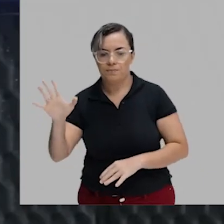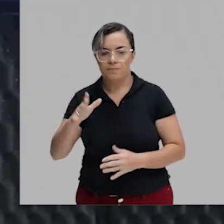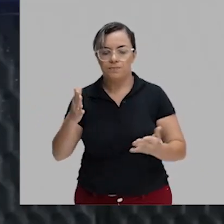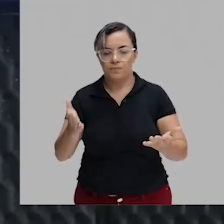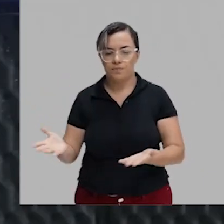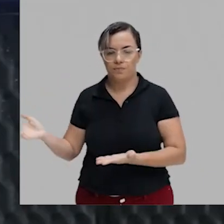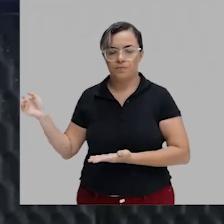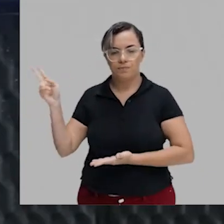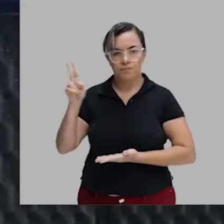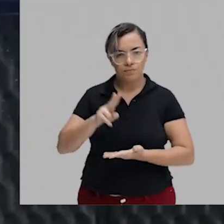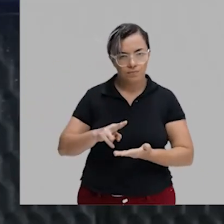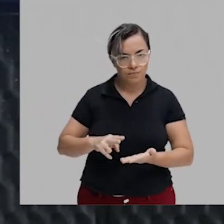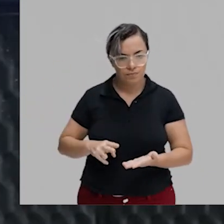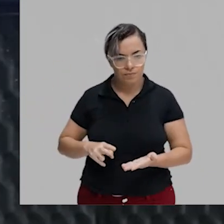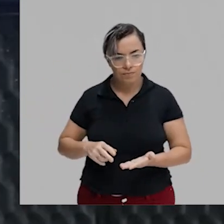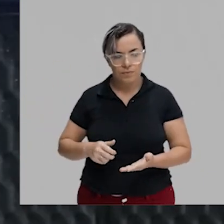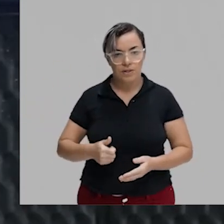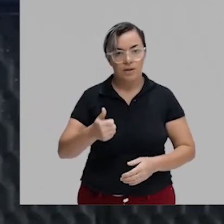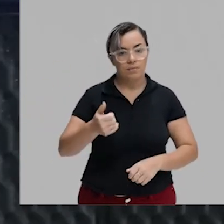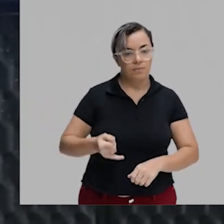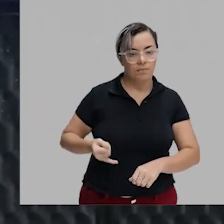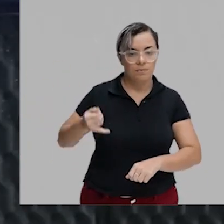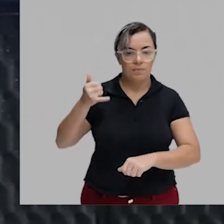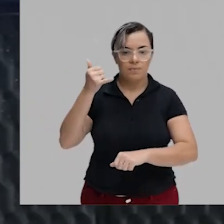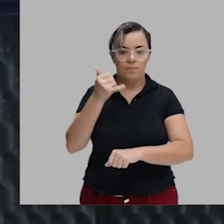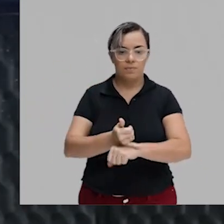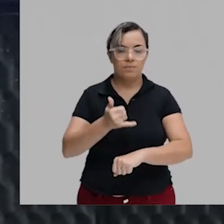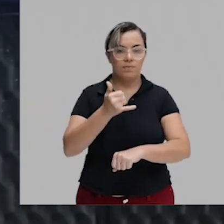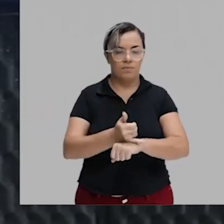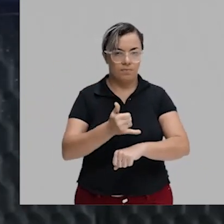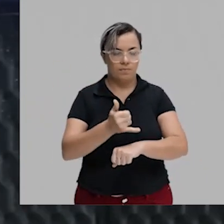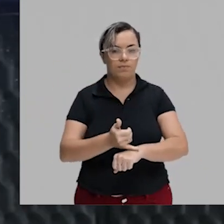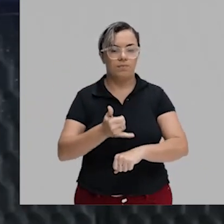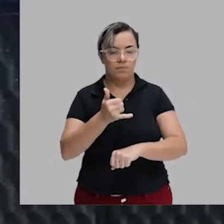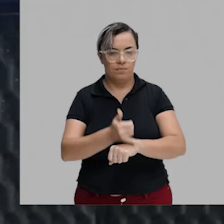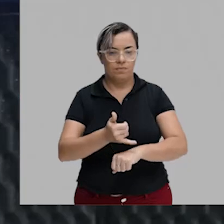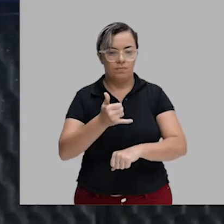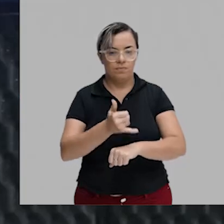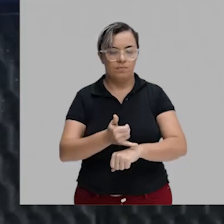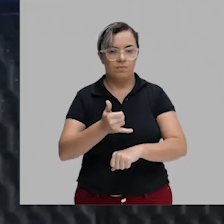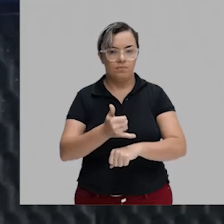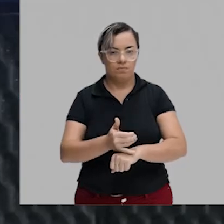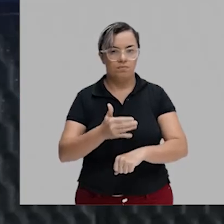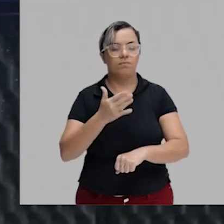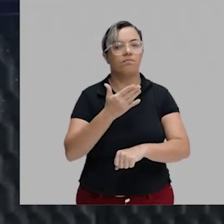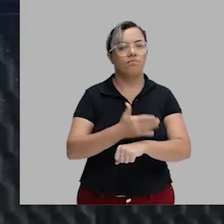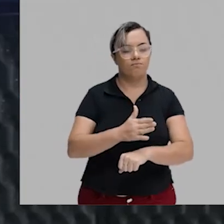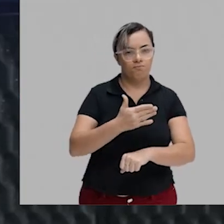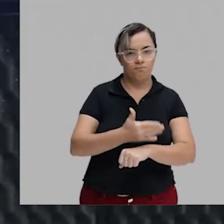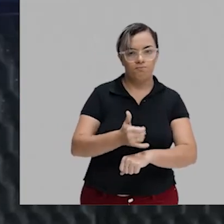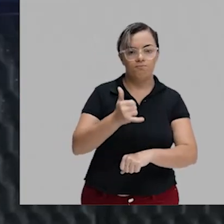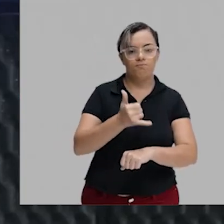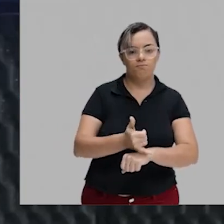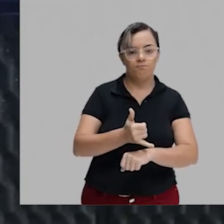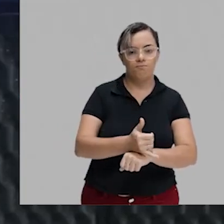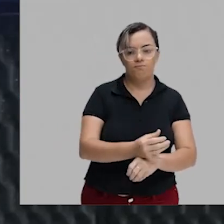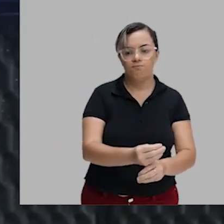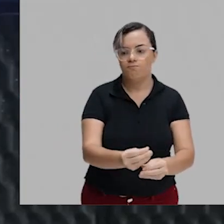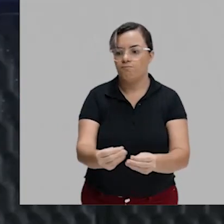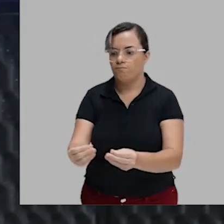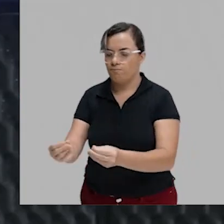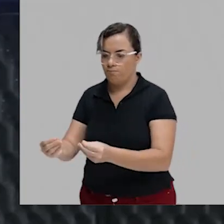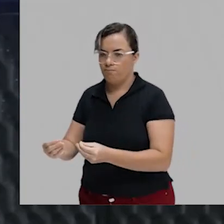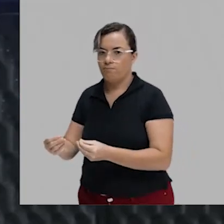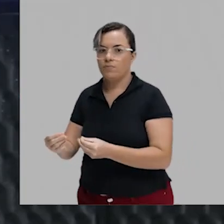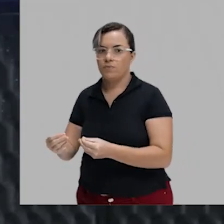o metalismo ou bulionismo. É uma das práticas econômicas presentes principalmente no